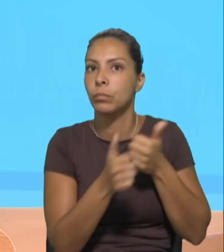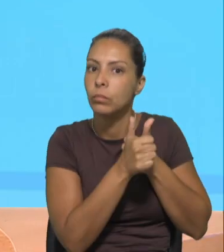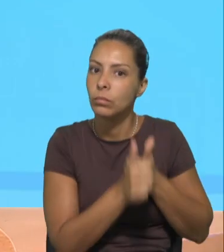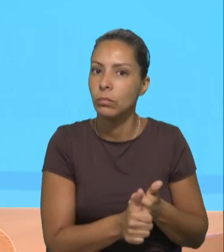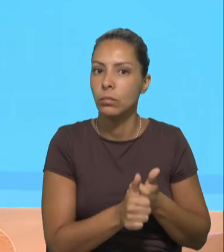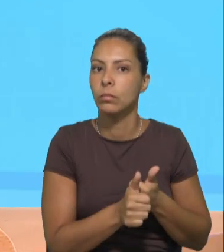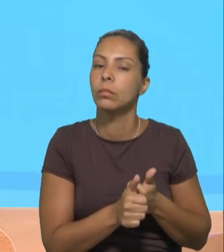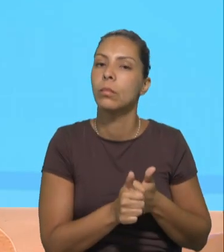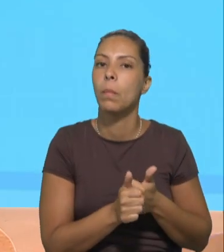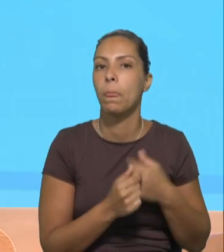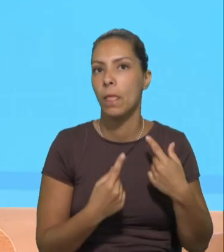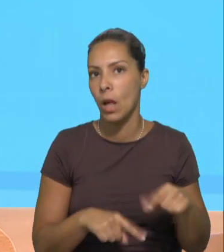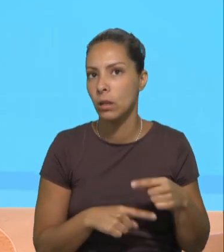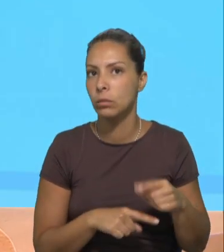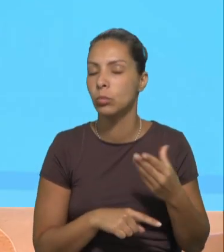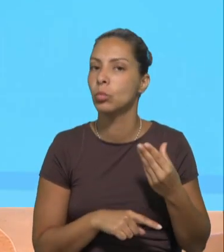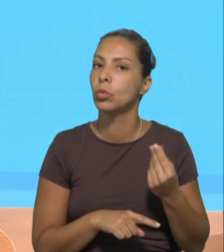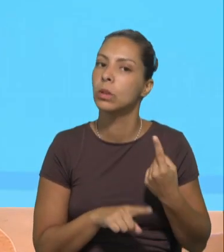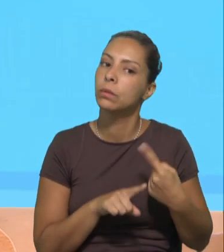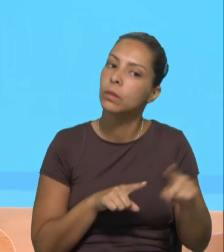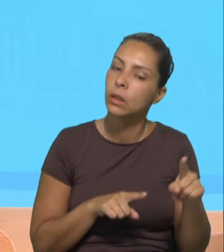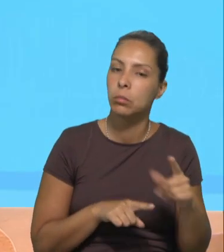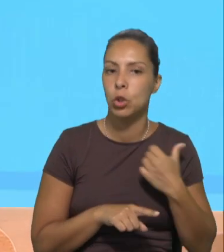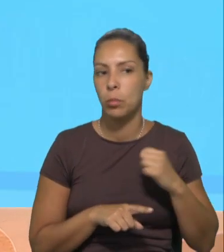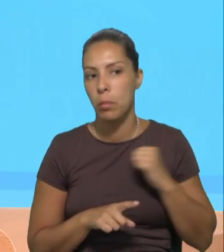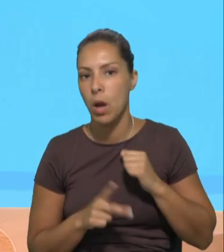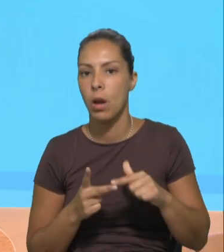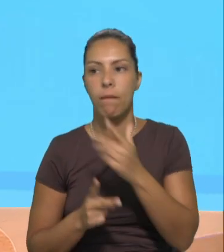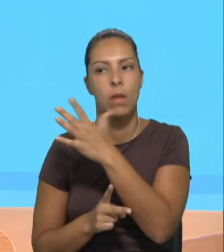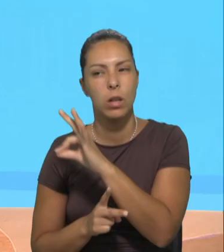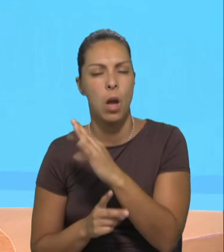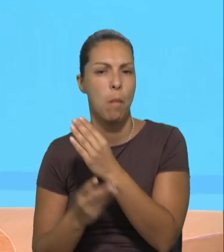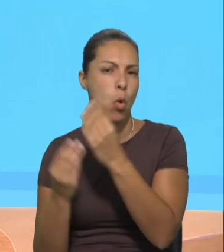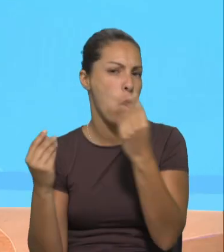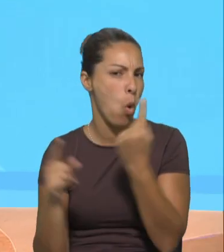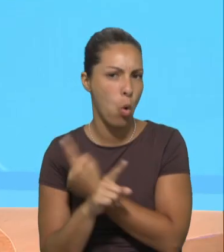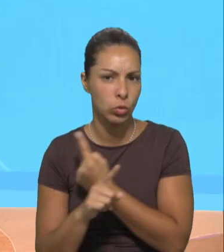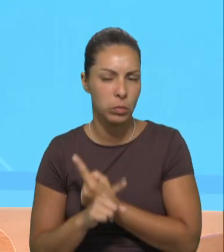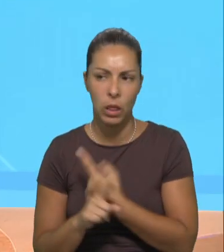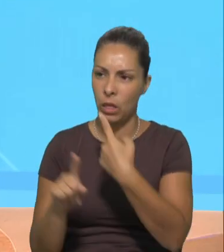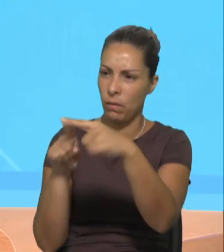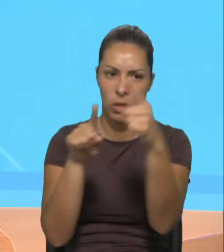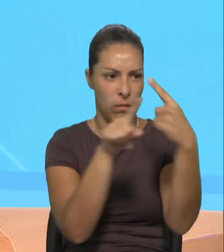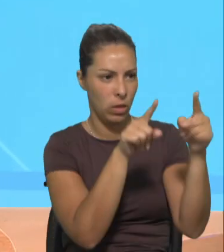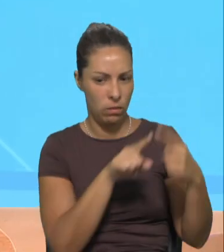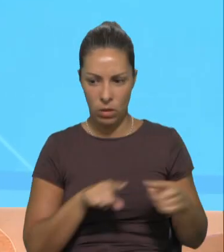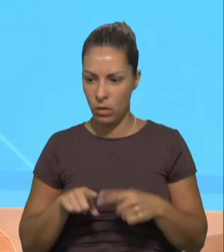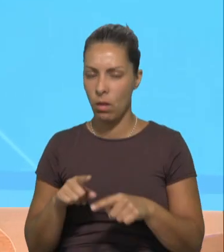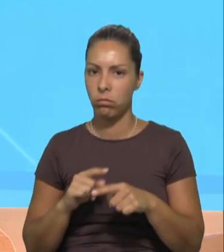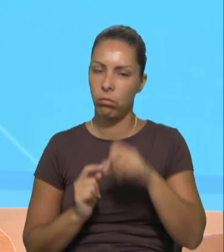mesmo aqui fora do nosso país, em países à volta, Espanha, França, já encontramos tantas diferenças. Uma das